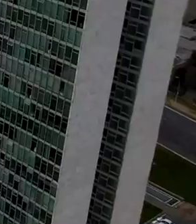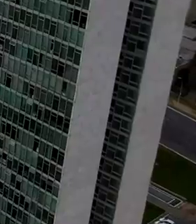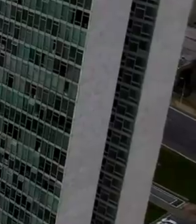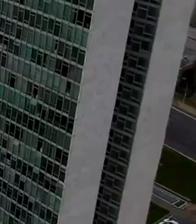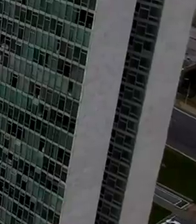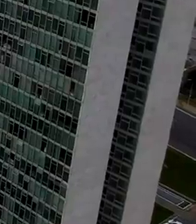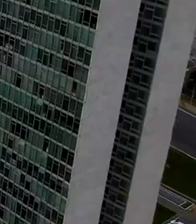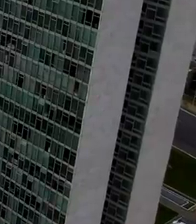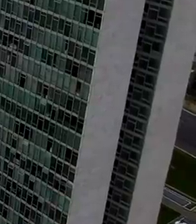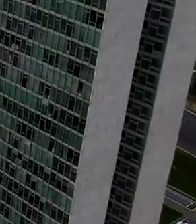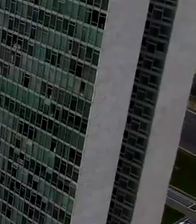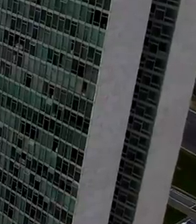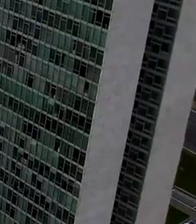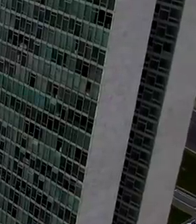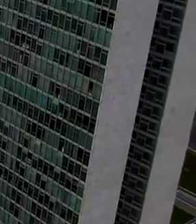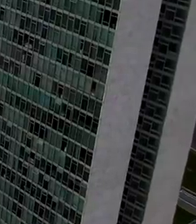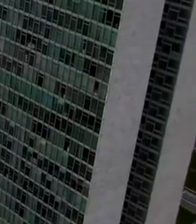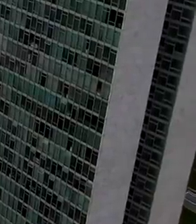E aí